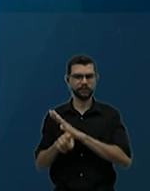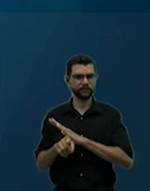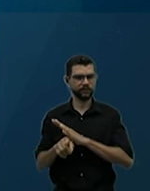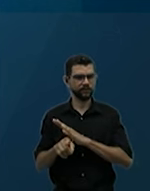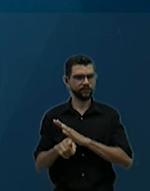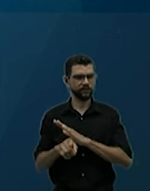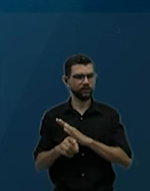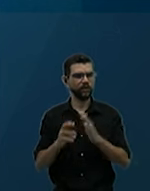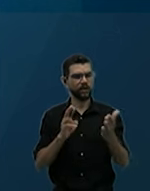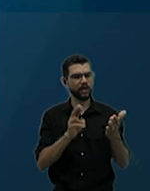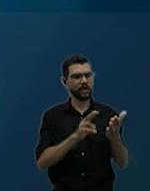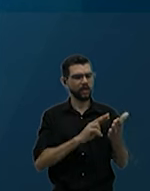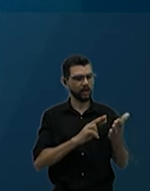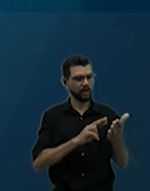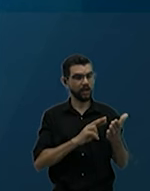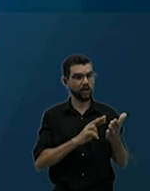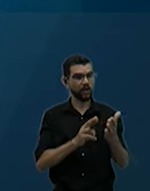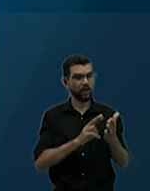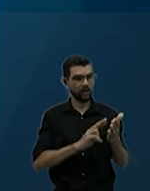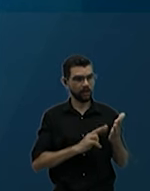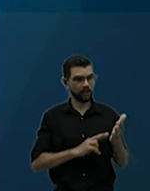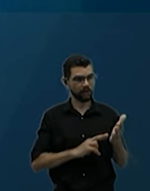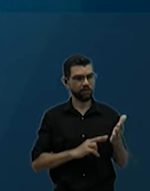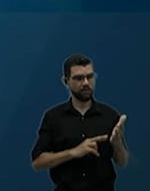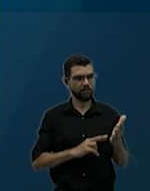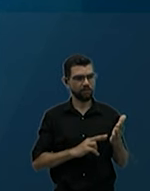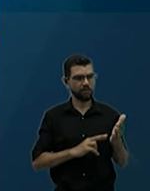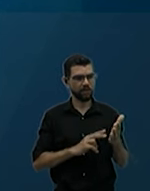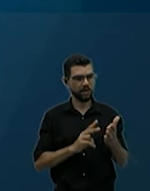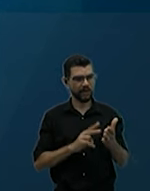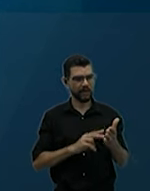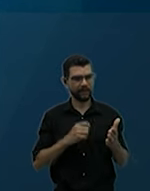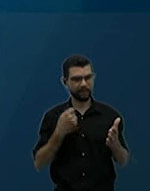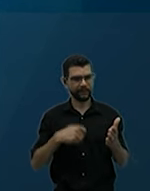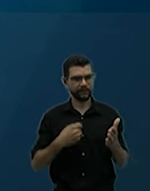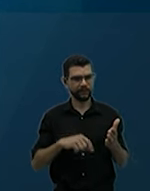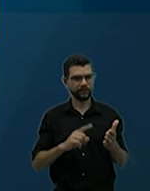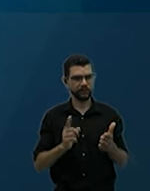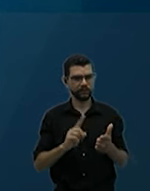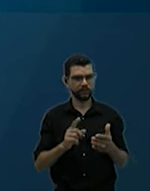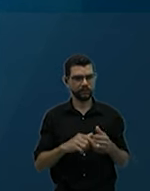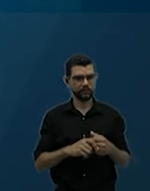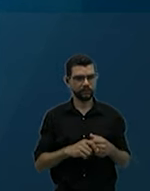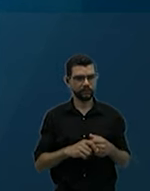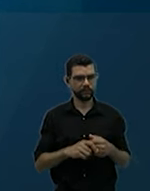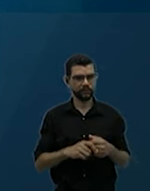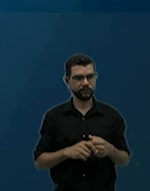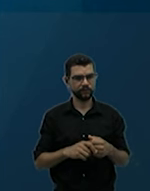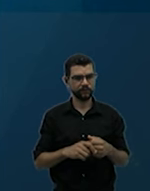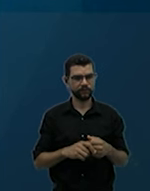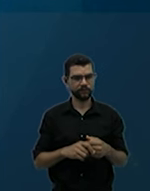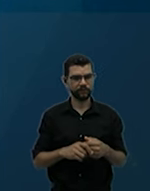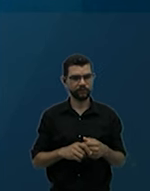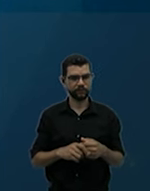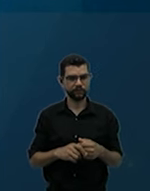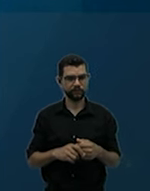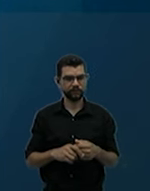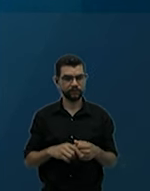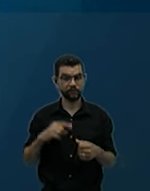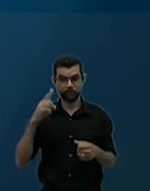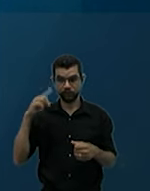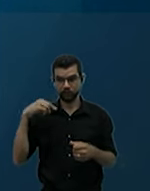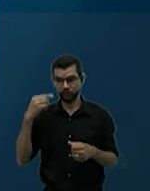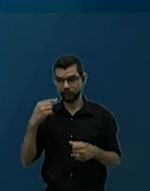Pois não. Doutor Stefan, também dispensa? Boa tarde a todos e todas. Muito bem.